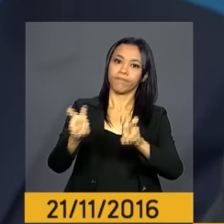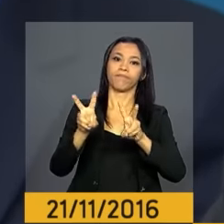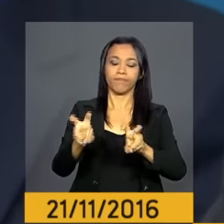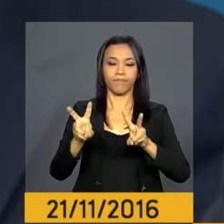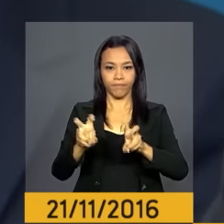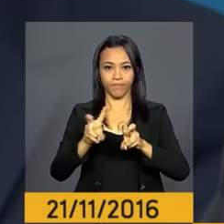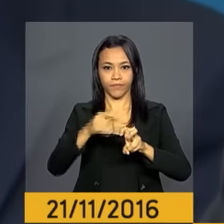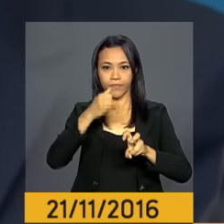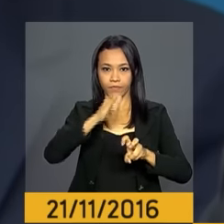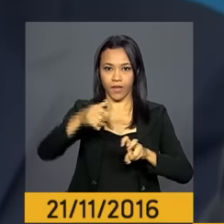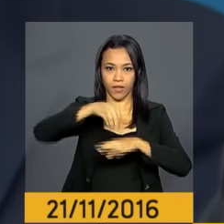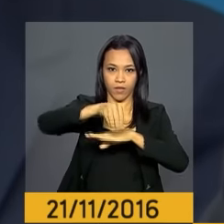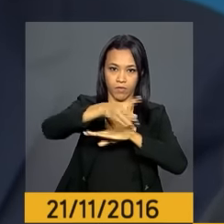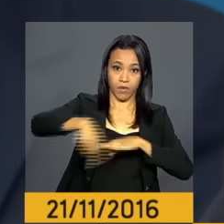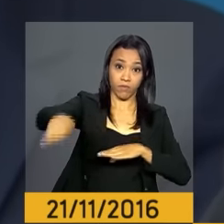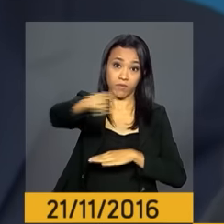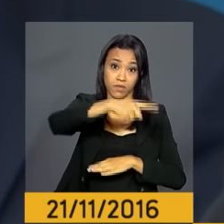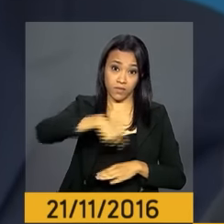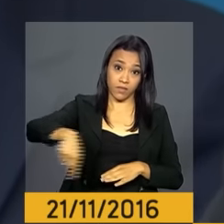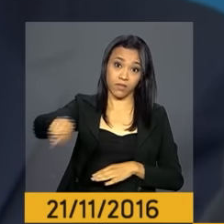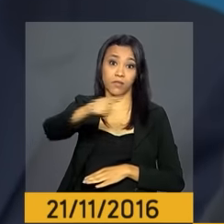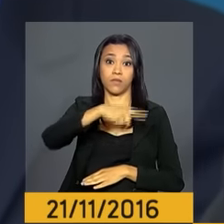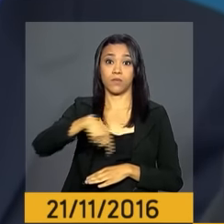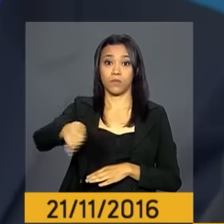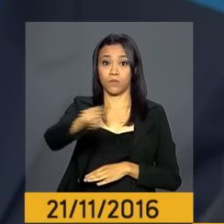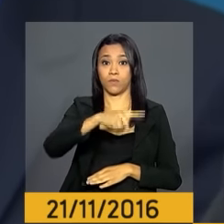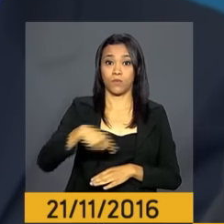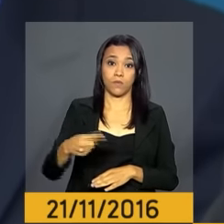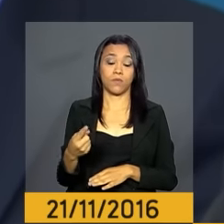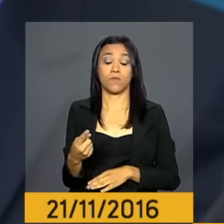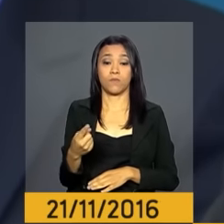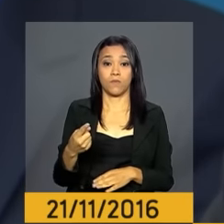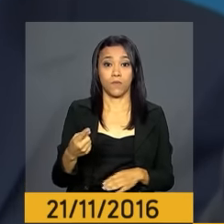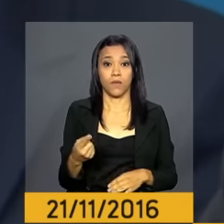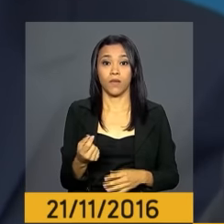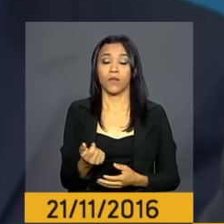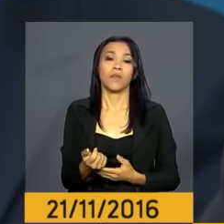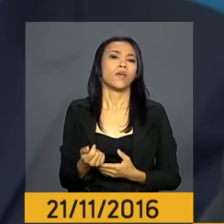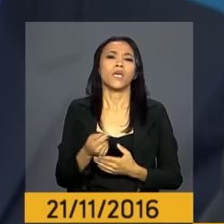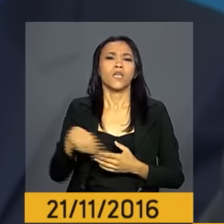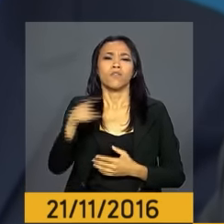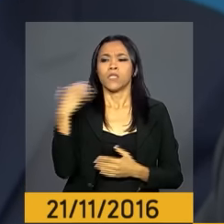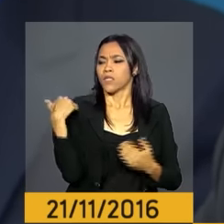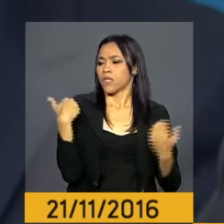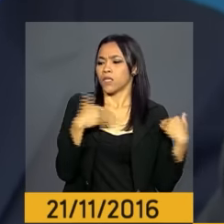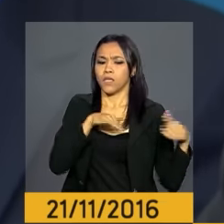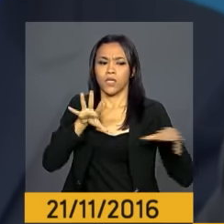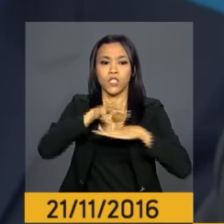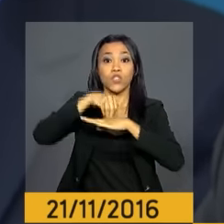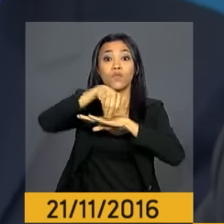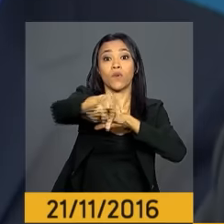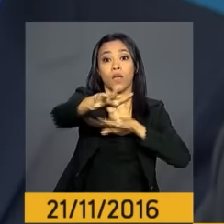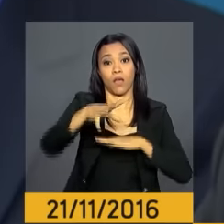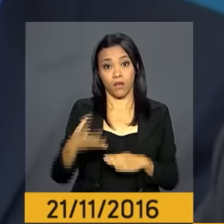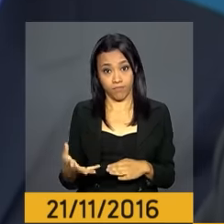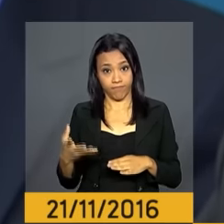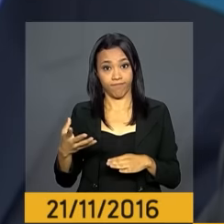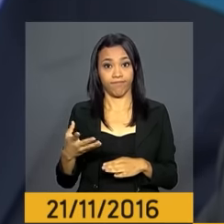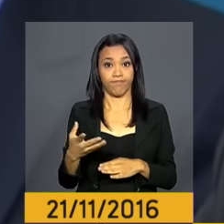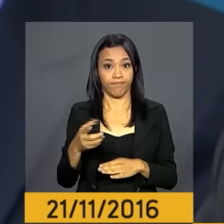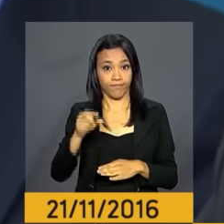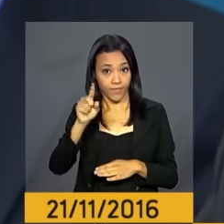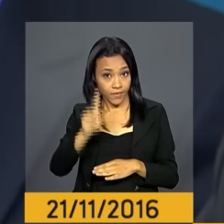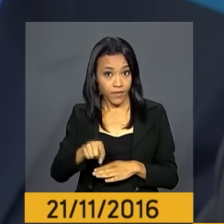e às senhoras é que é importantíssimo que nós façamos a maior, digamos assim, propaganda no sentido de propagar aquilo